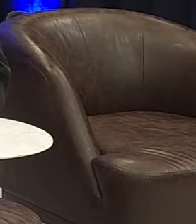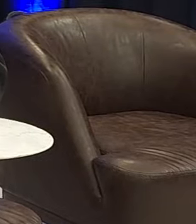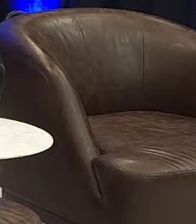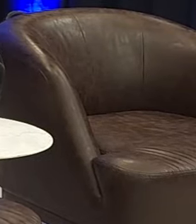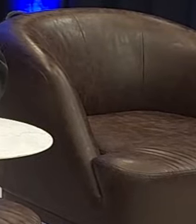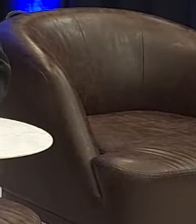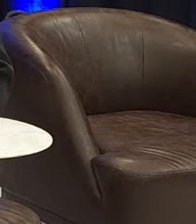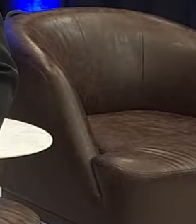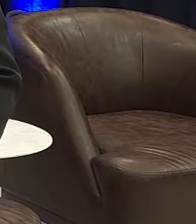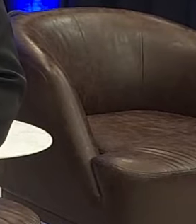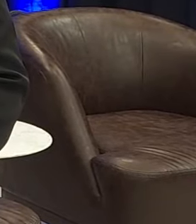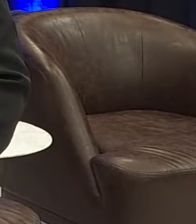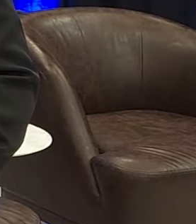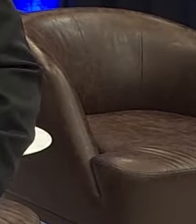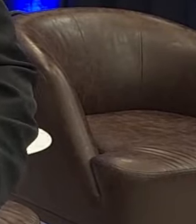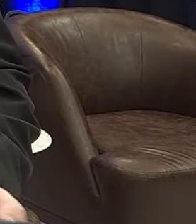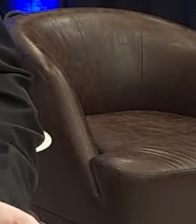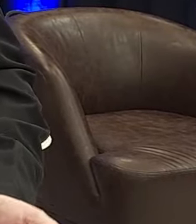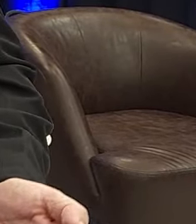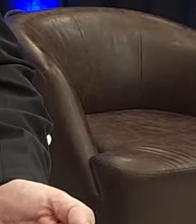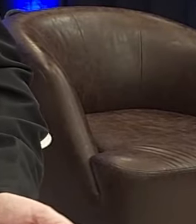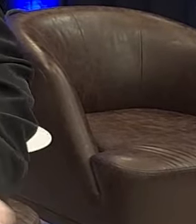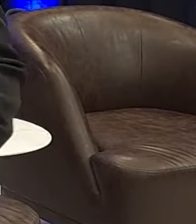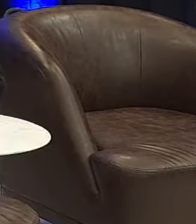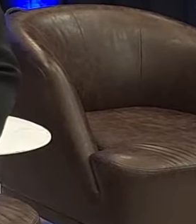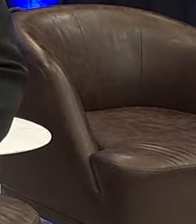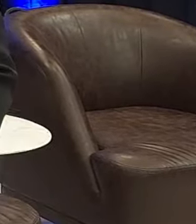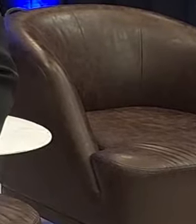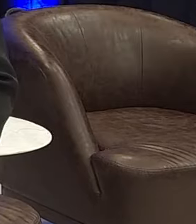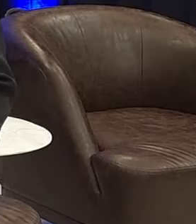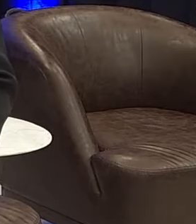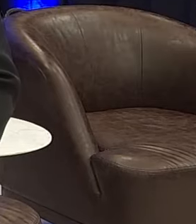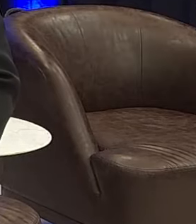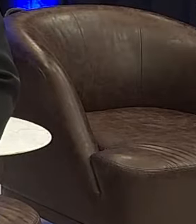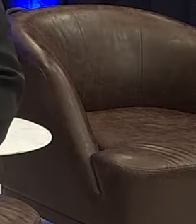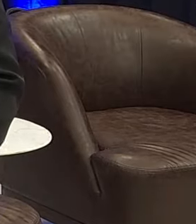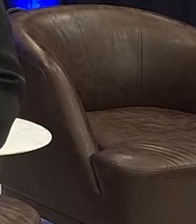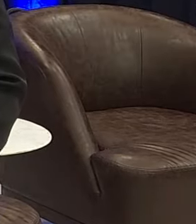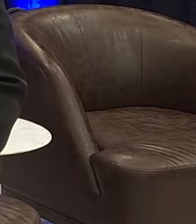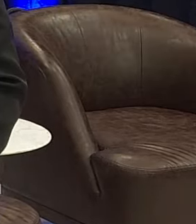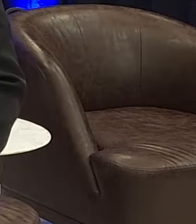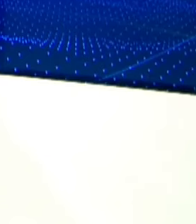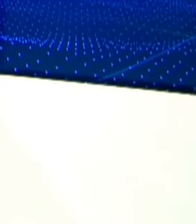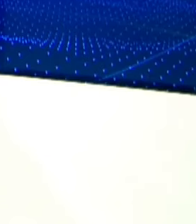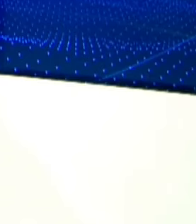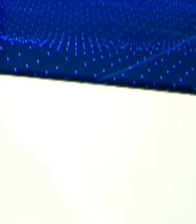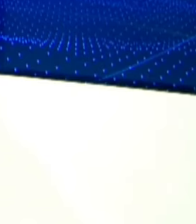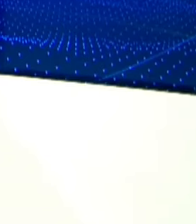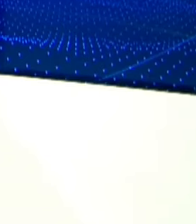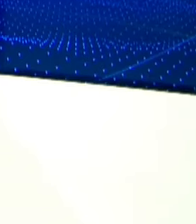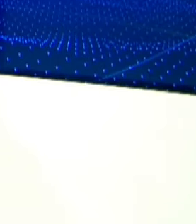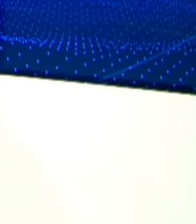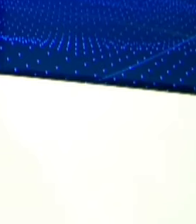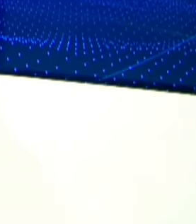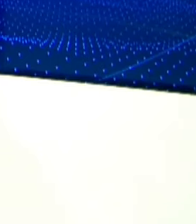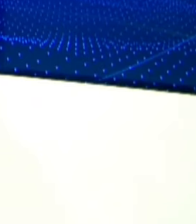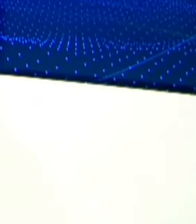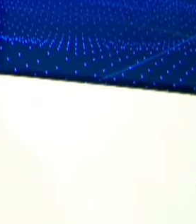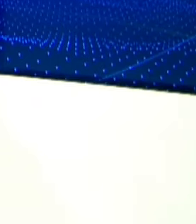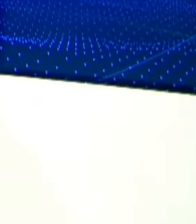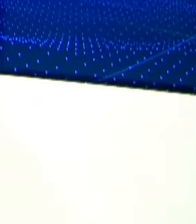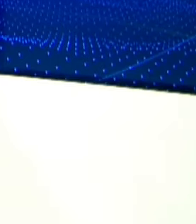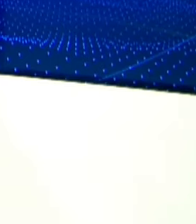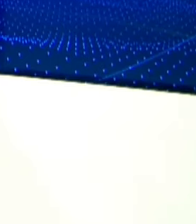próxima segunda-feira, a gente se vê. Um bom debate, então, para vocês de casa. Tchau, tchau. Olá,